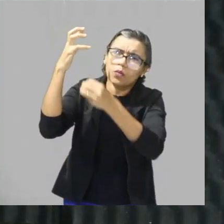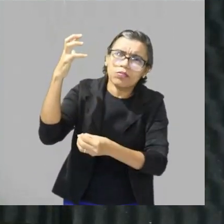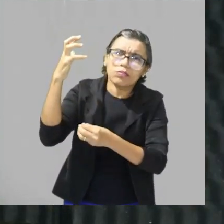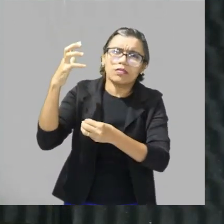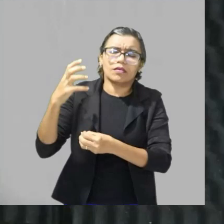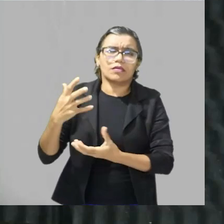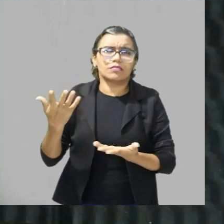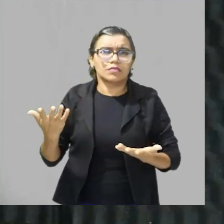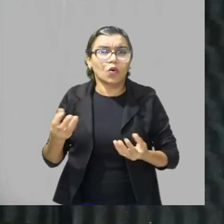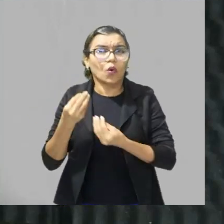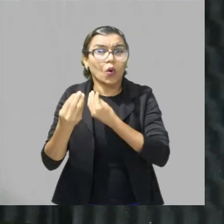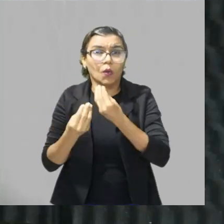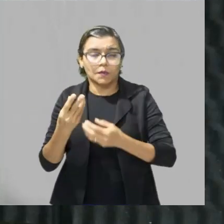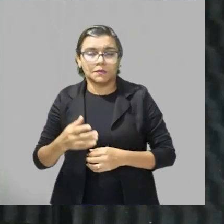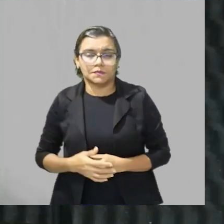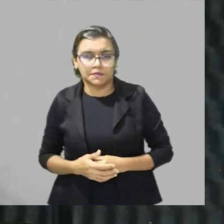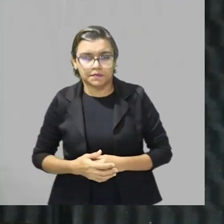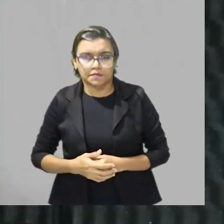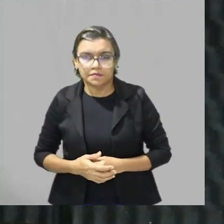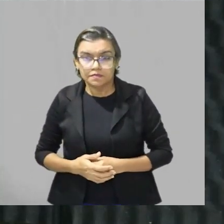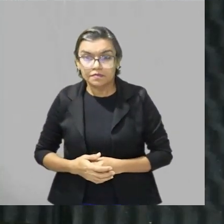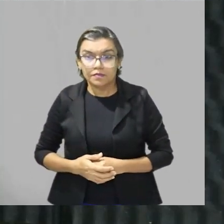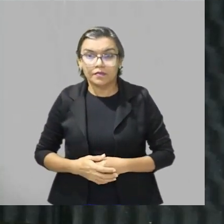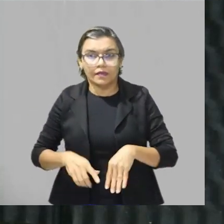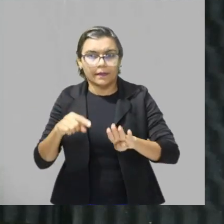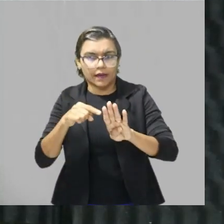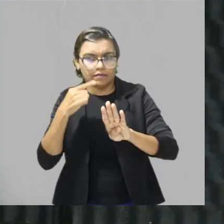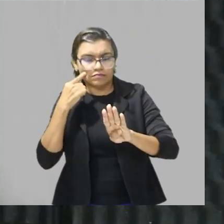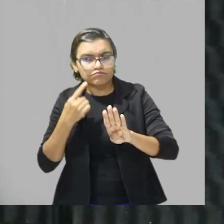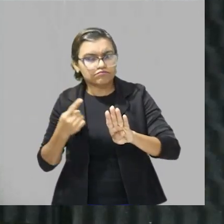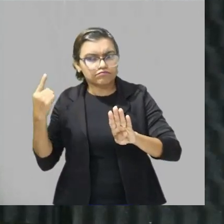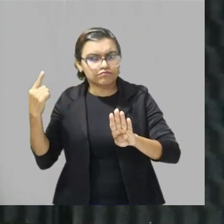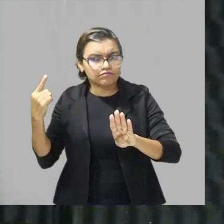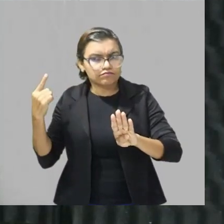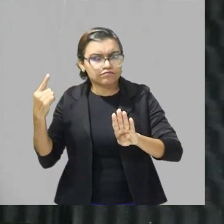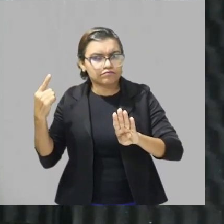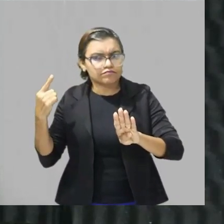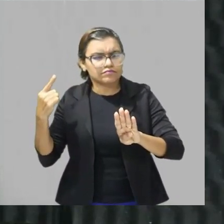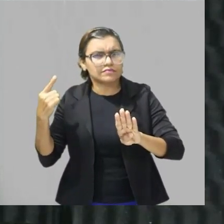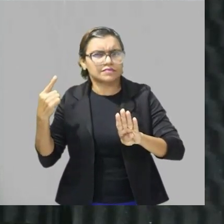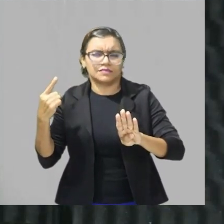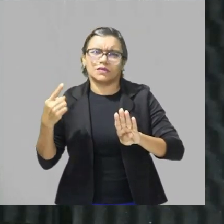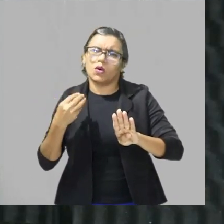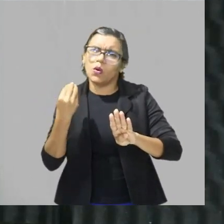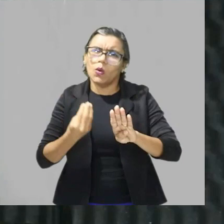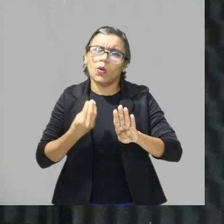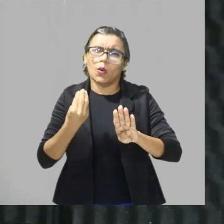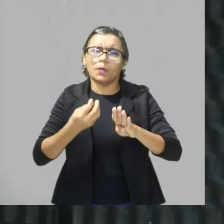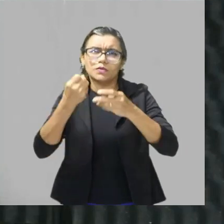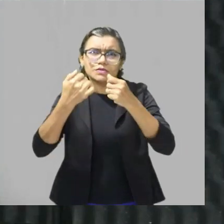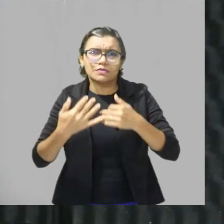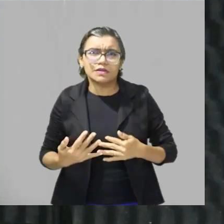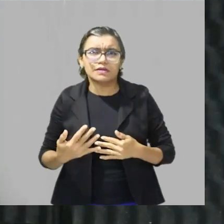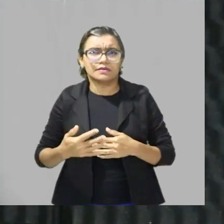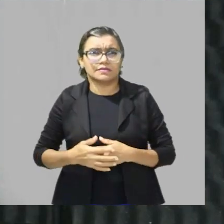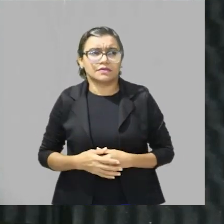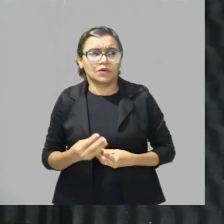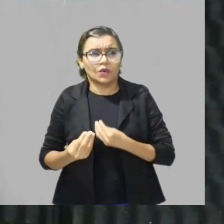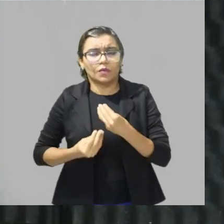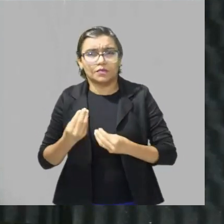supondo negação da observação nunca ele não vai negar o fenômeno que aconteceu em que Ele